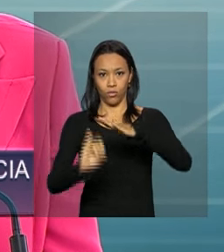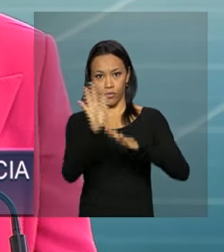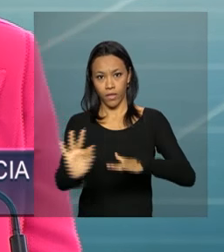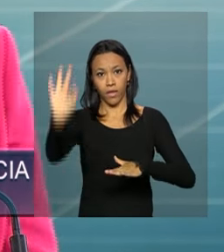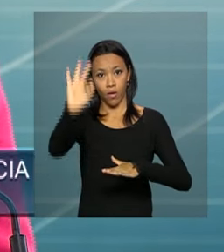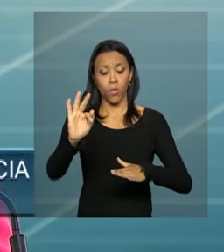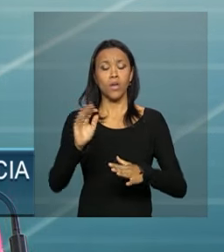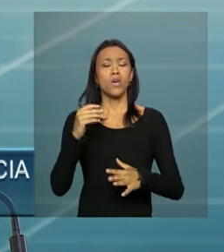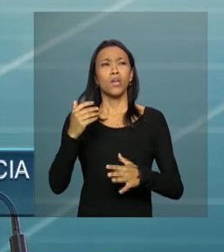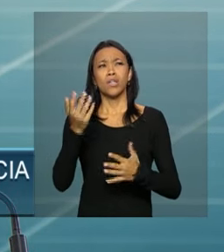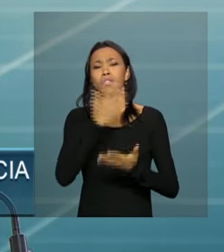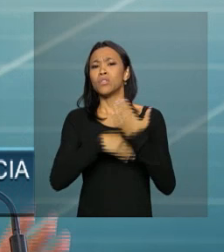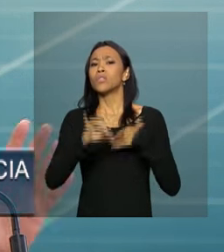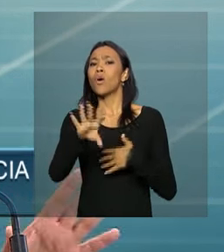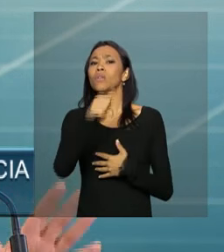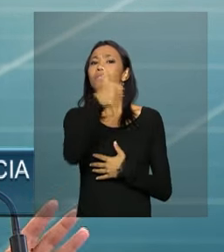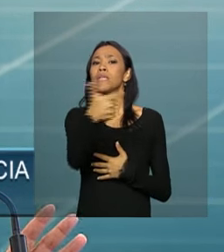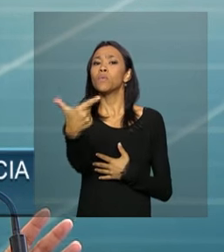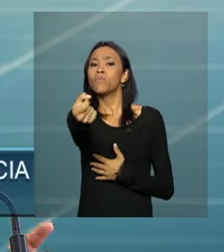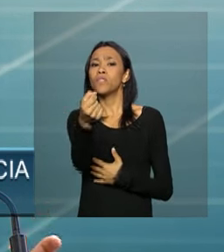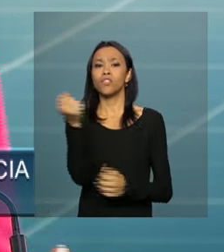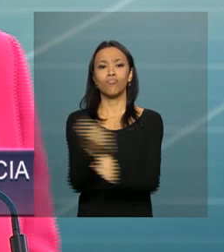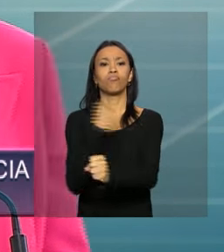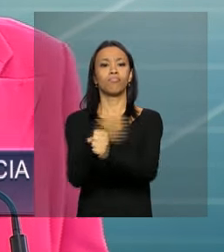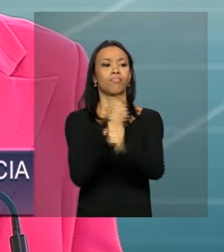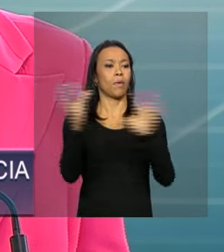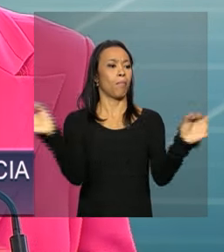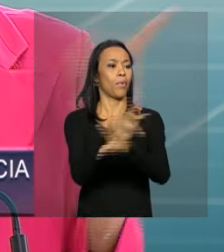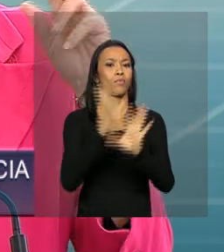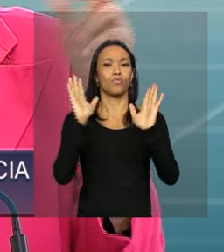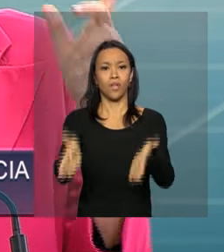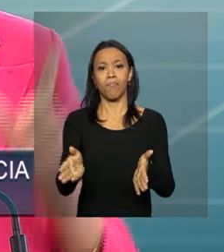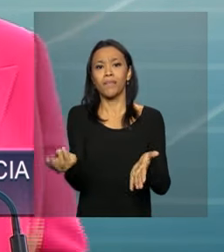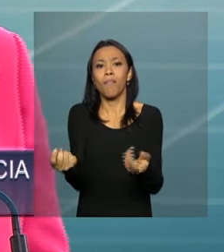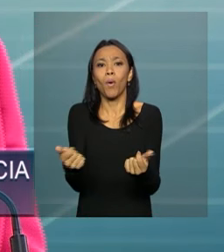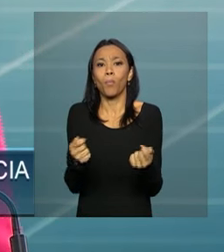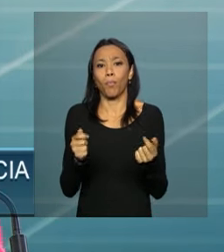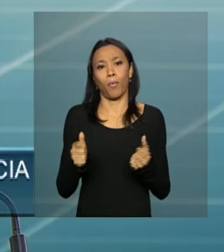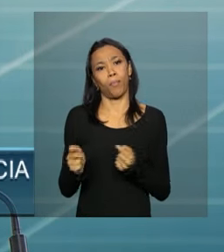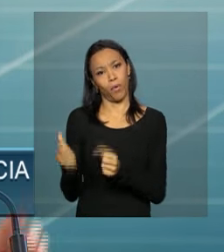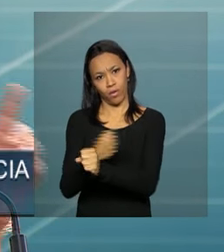Brasil, só 120 tinham sido feitos. Mas não bastava.